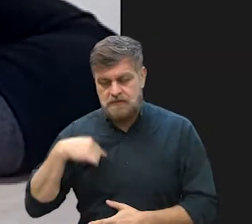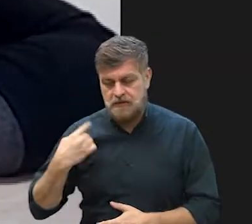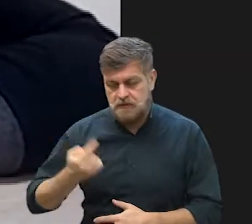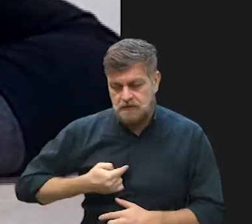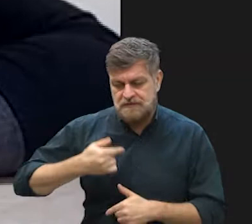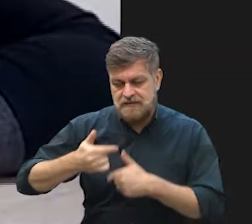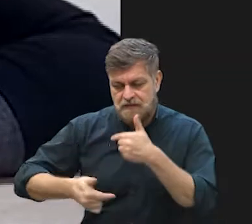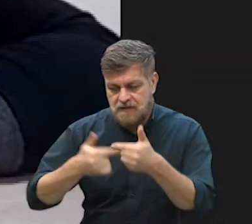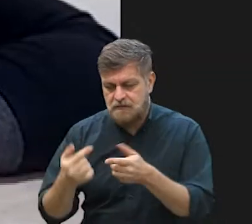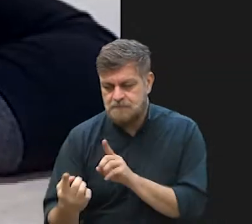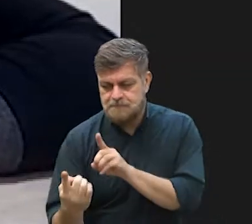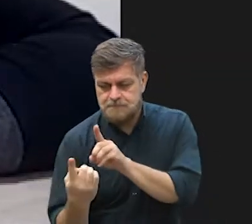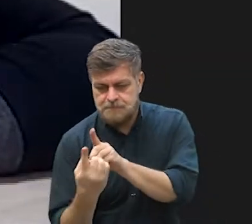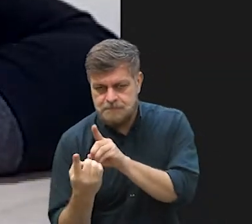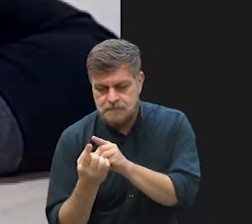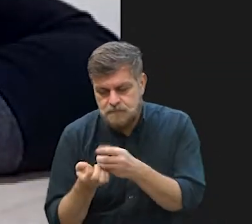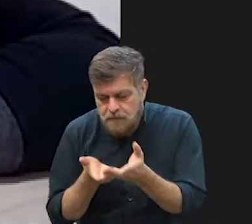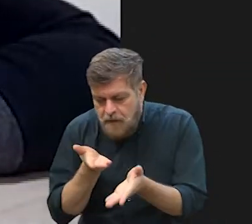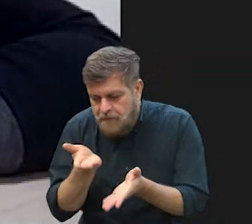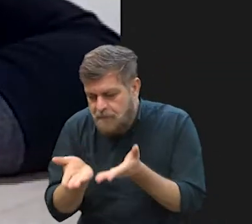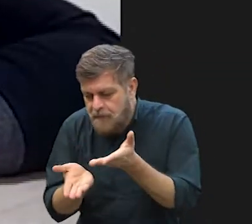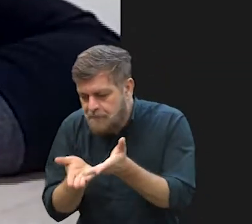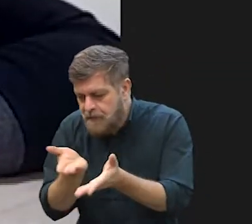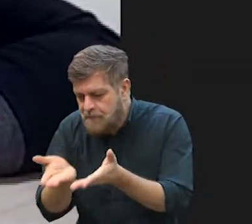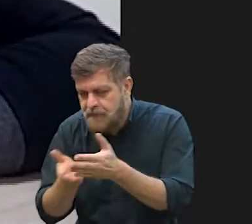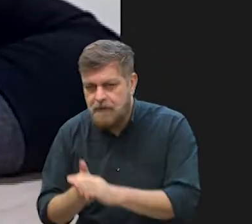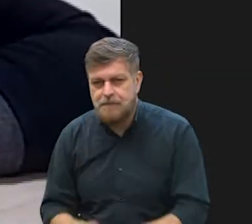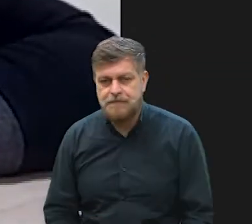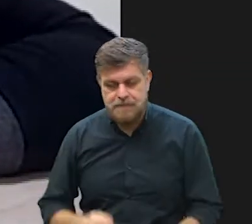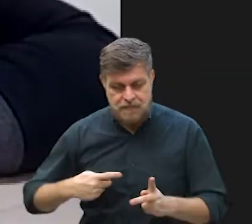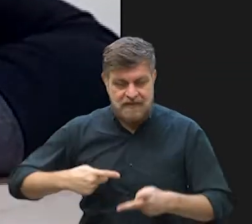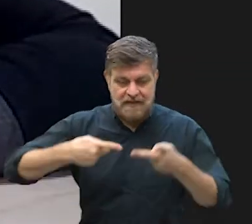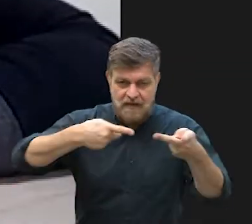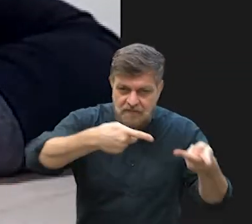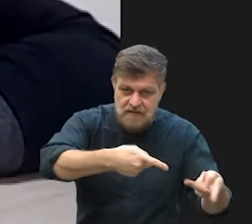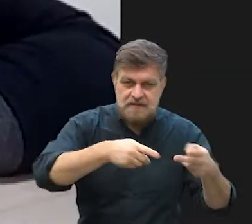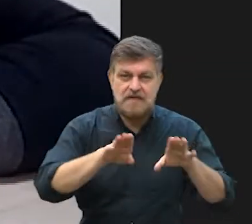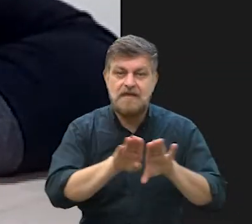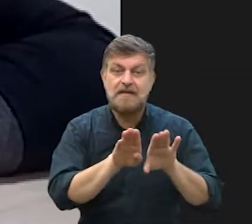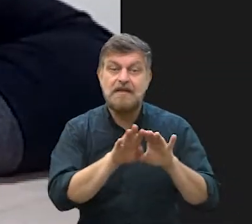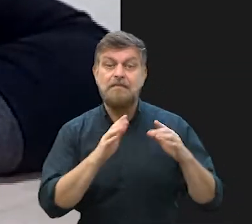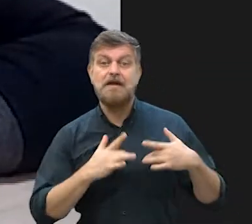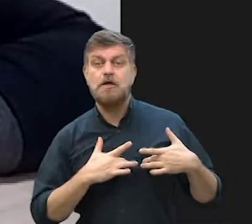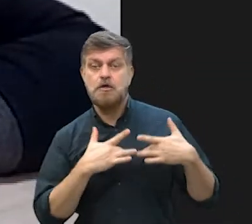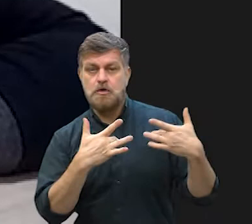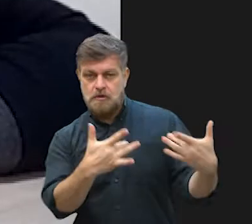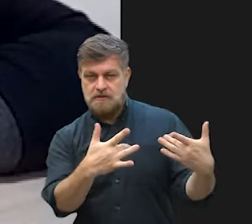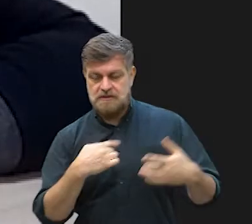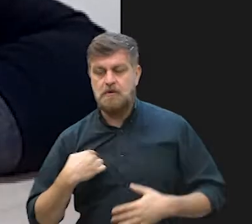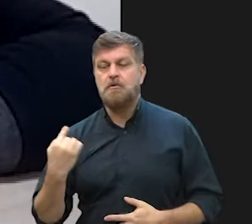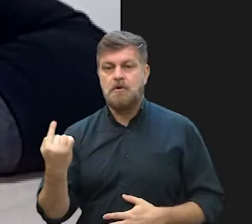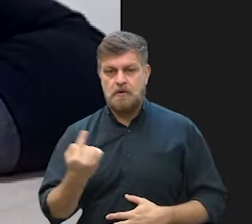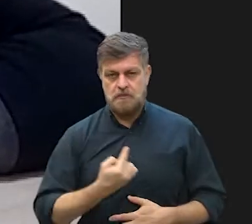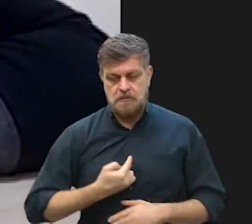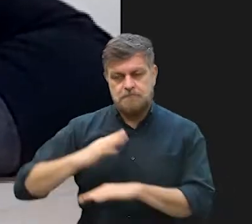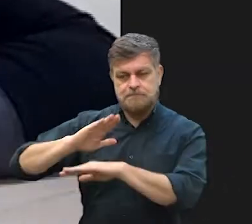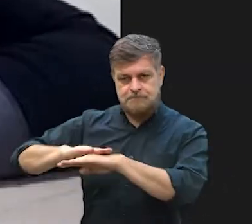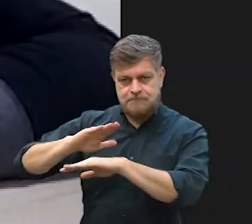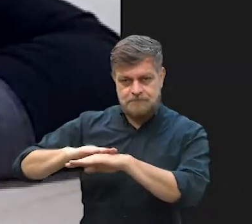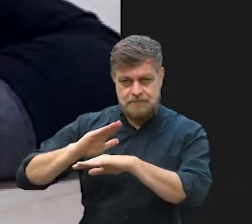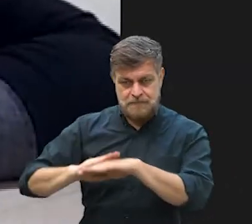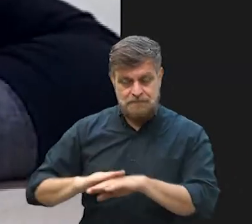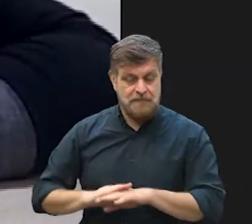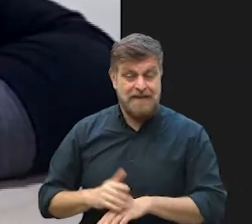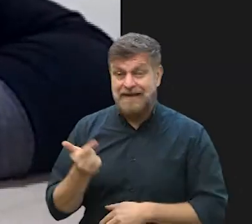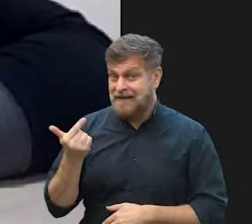a assistência ainda com as crianças. Algumas visitas, doações, então essa parte assistencial, mesmo não